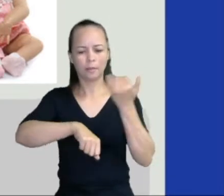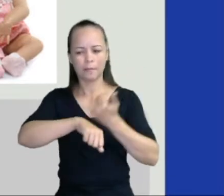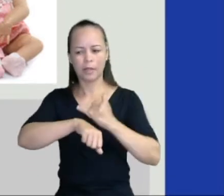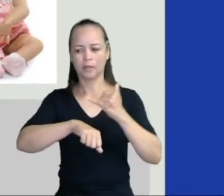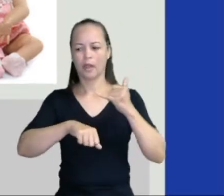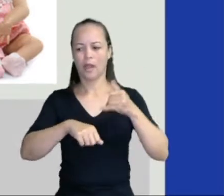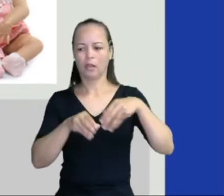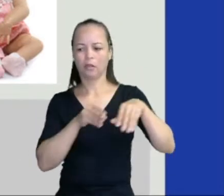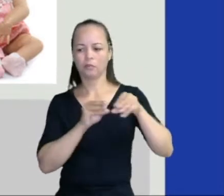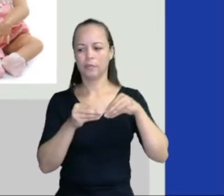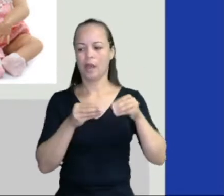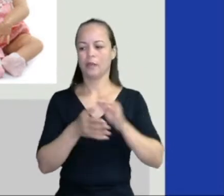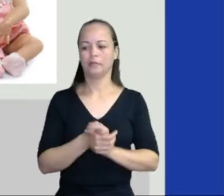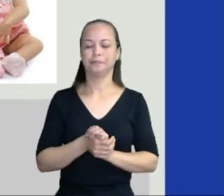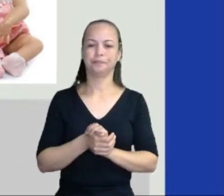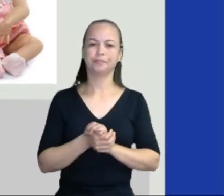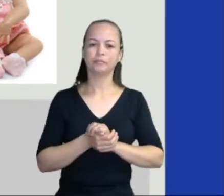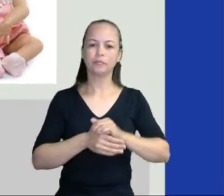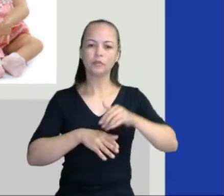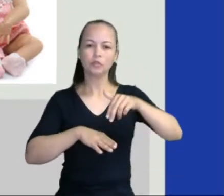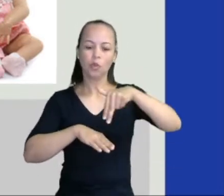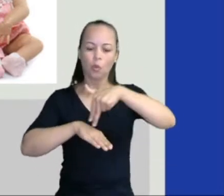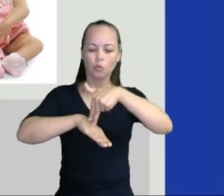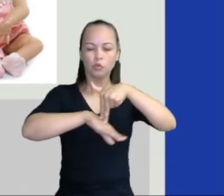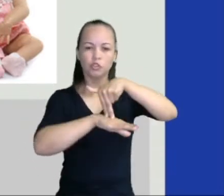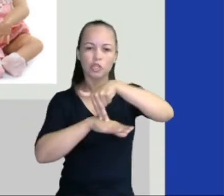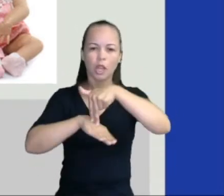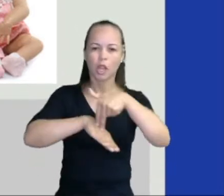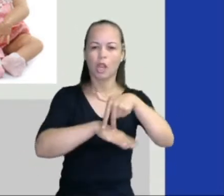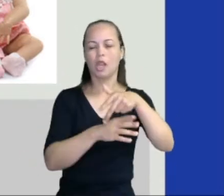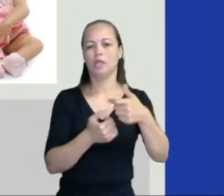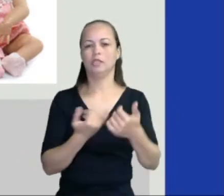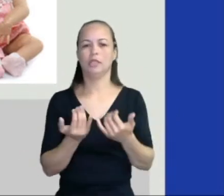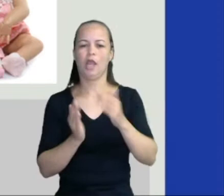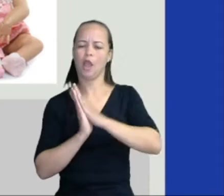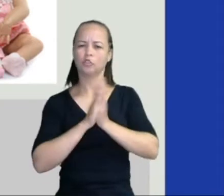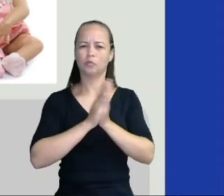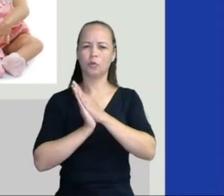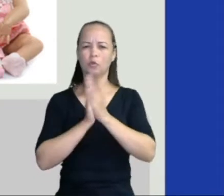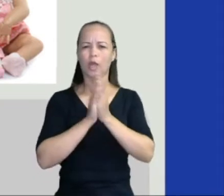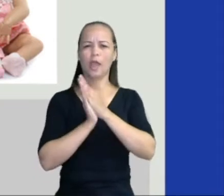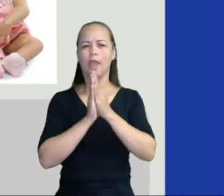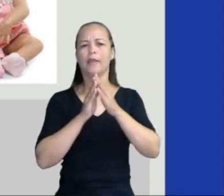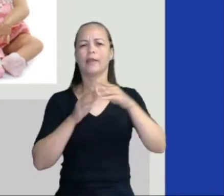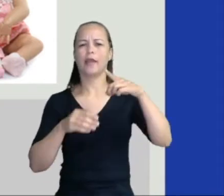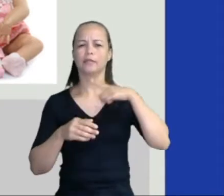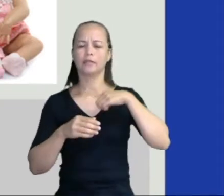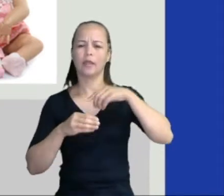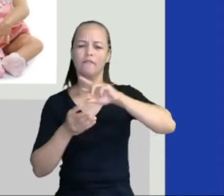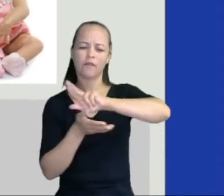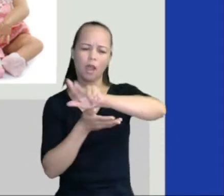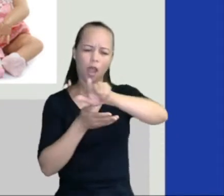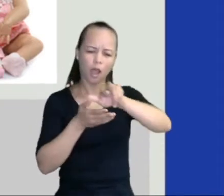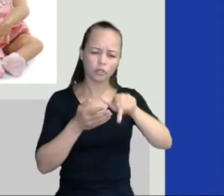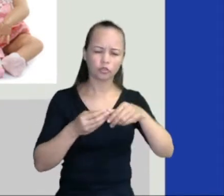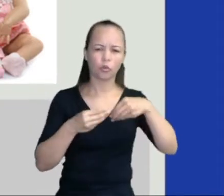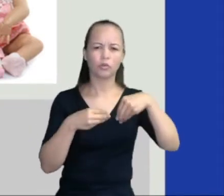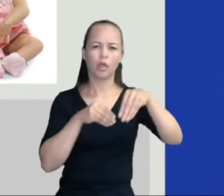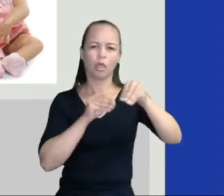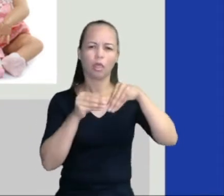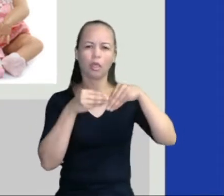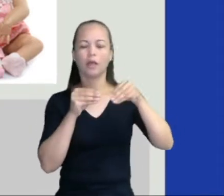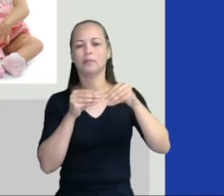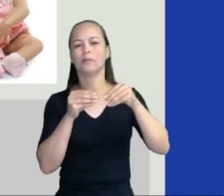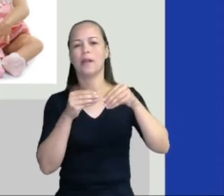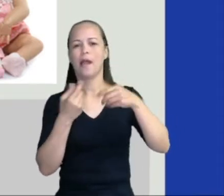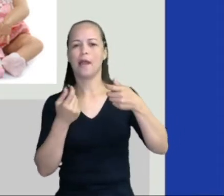skate, as bonecas, a gente usa aí o nylon, usa o plástico, usa também o tecido, usa diversos materiais para a fabricação de uma